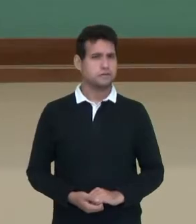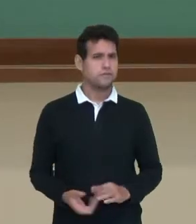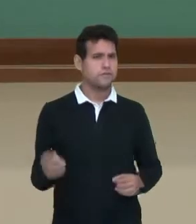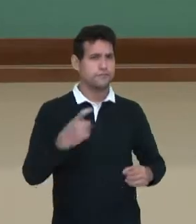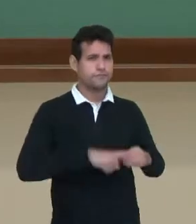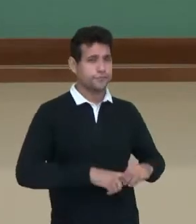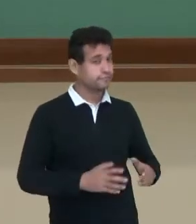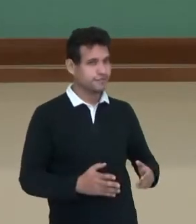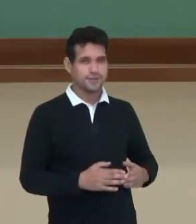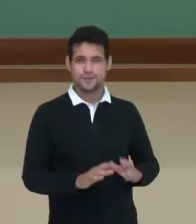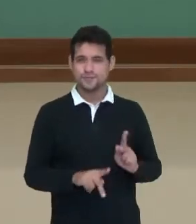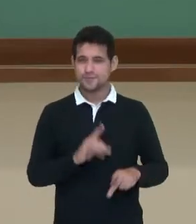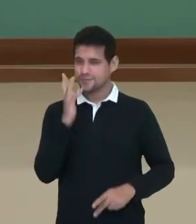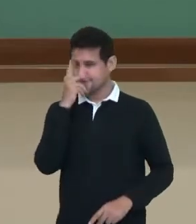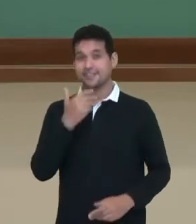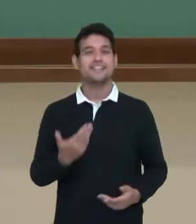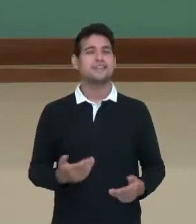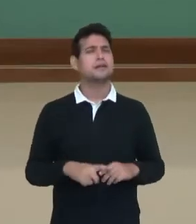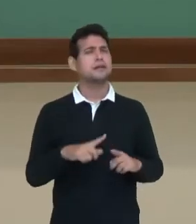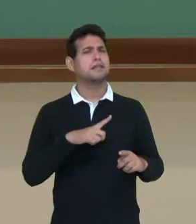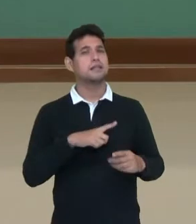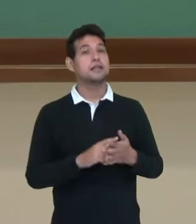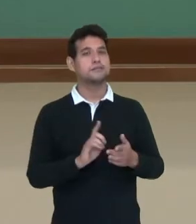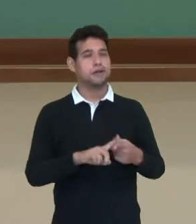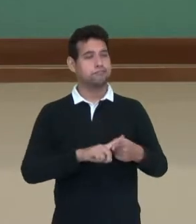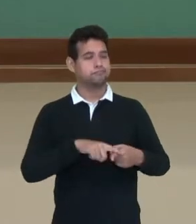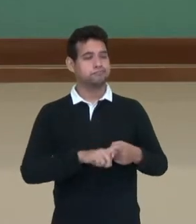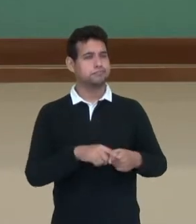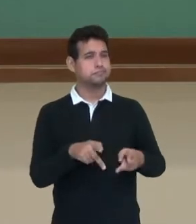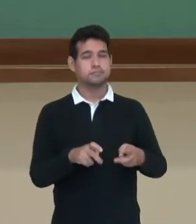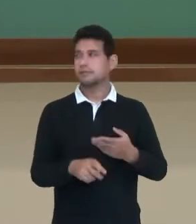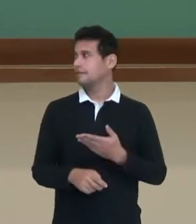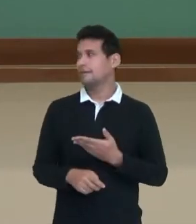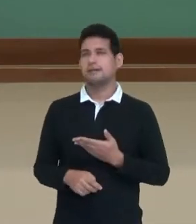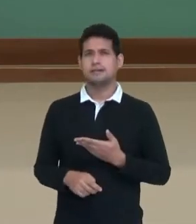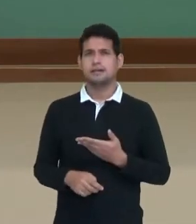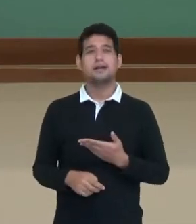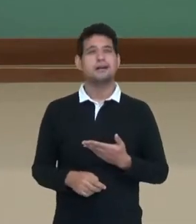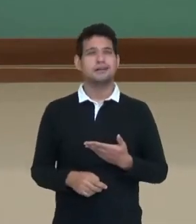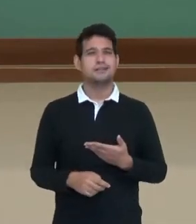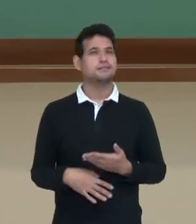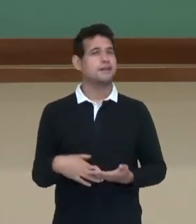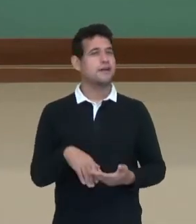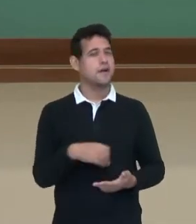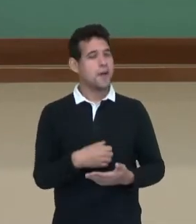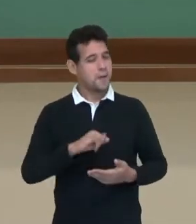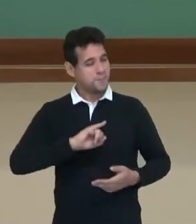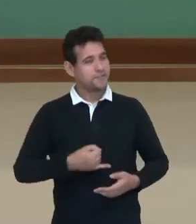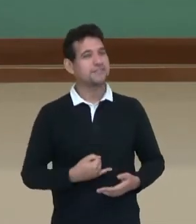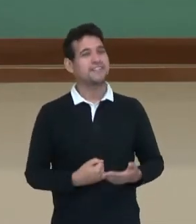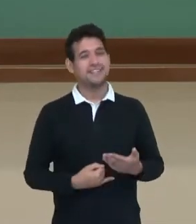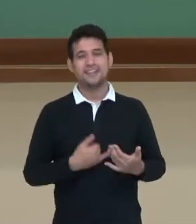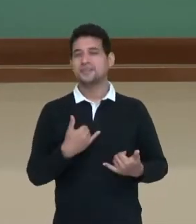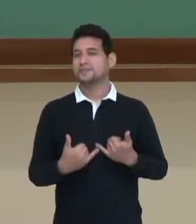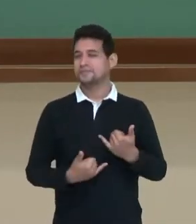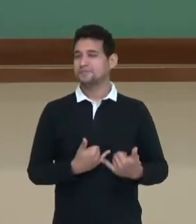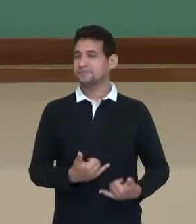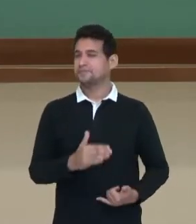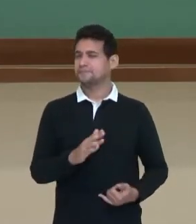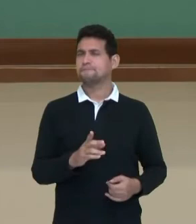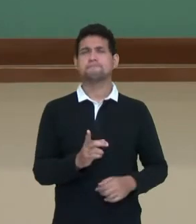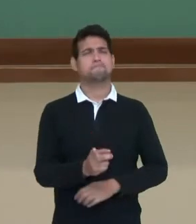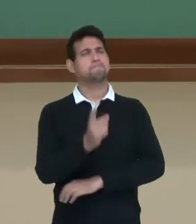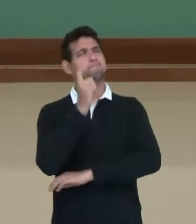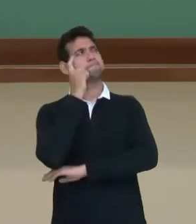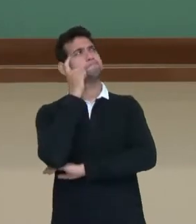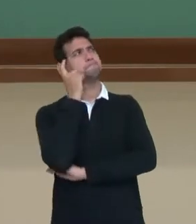Voltei, gente linda! E aí, tem uma gangorra aí no quintal? Já foi ali aproveitar esse brinquedo e já